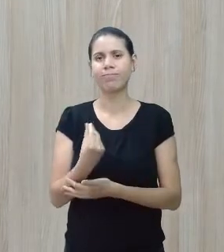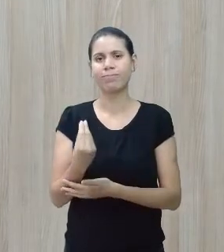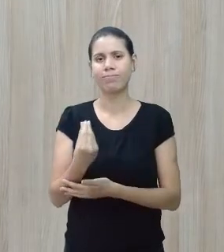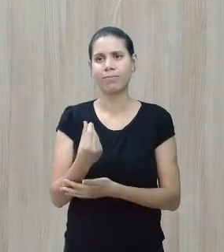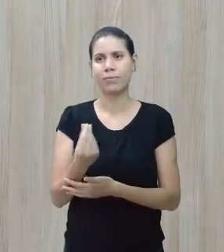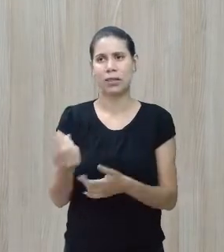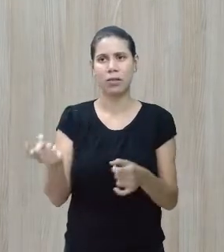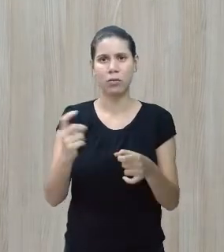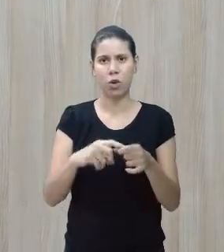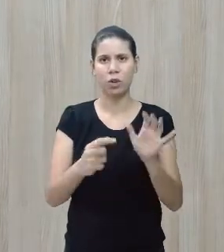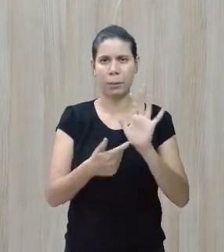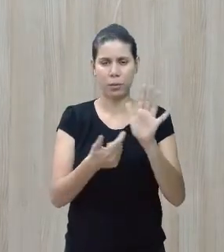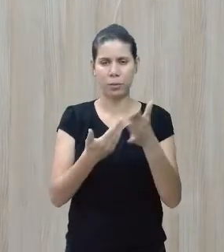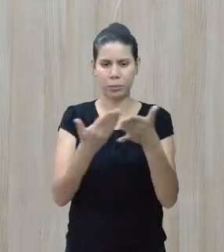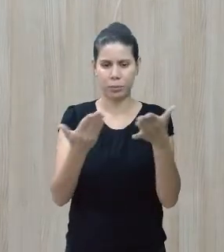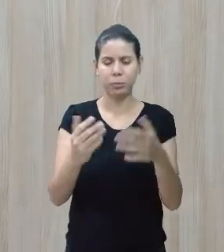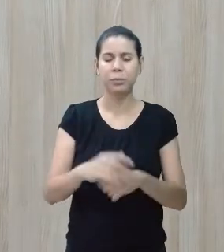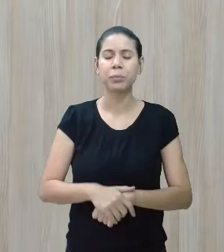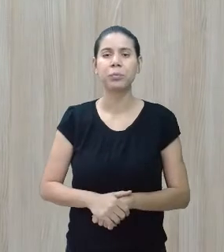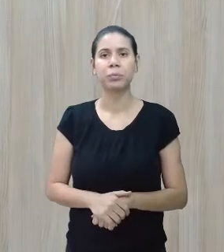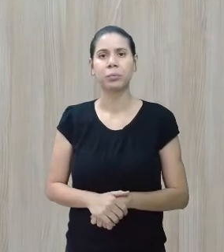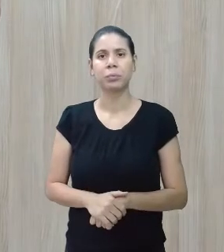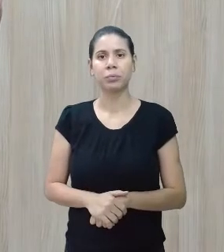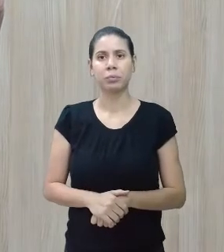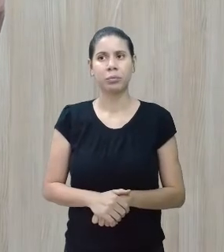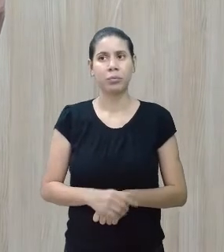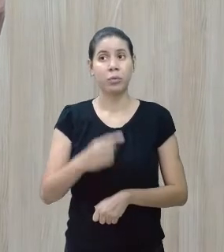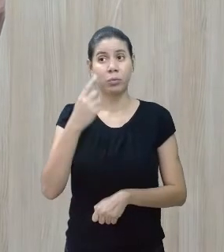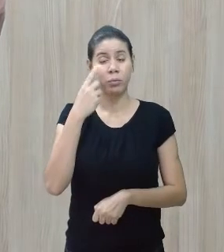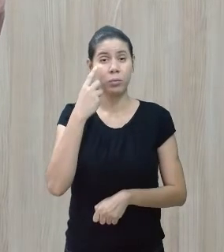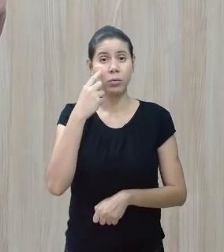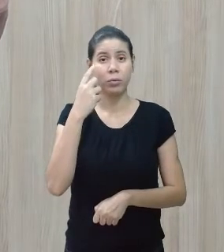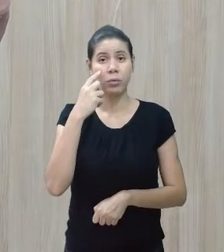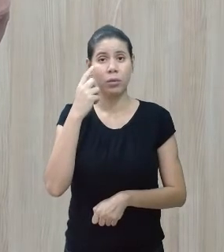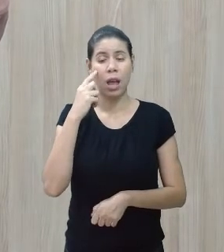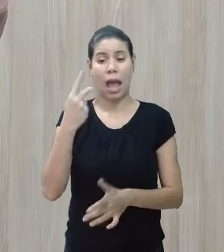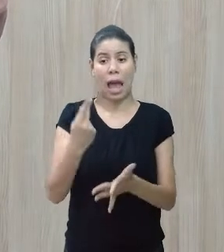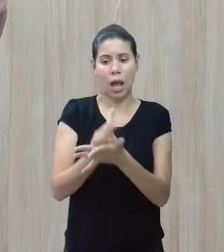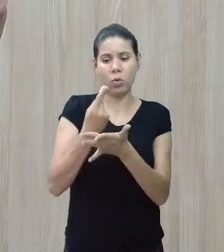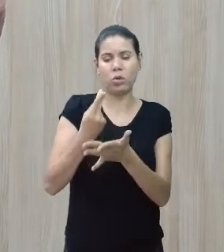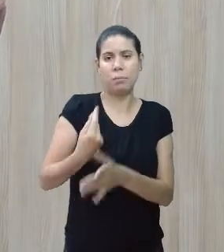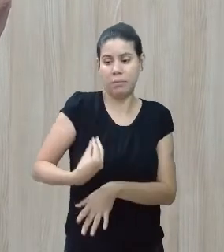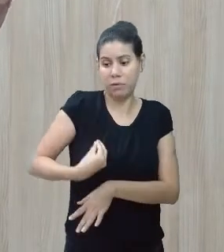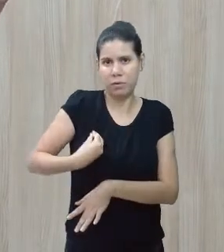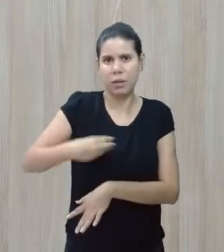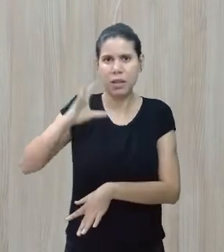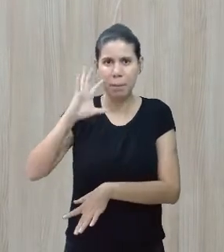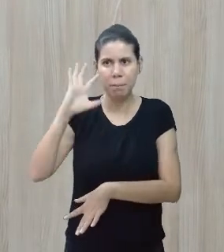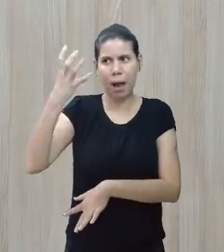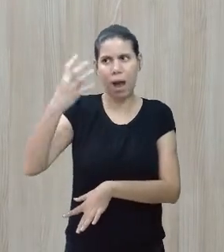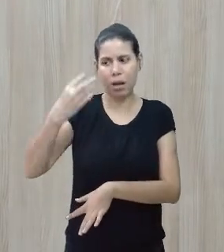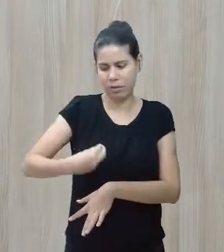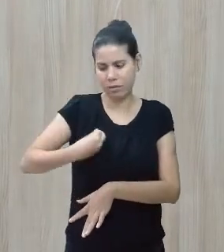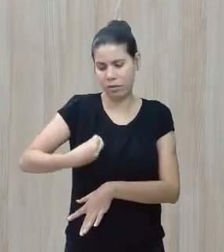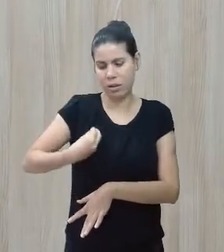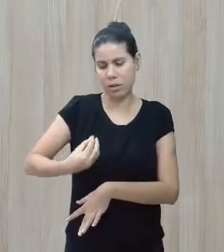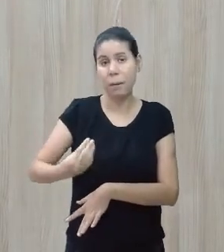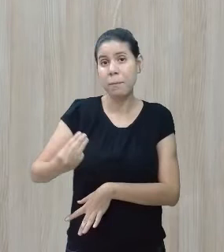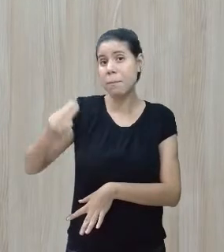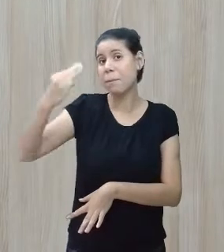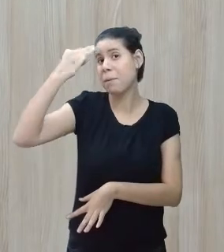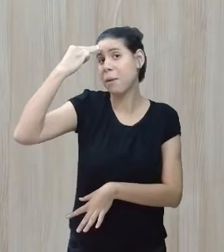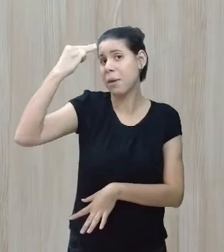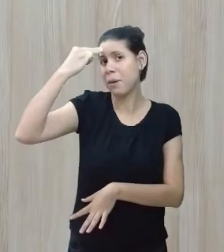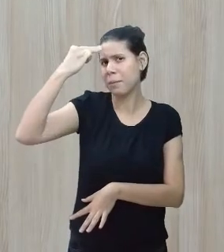deixa eu voltar aqui para poder passar a palavra para vocês. Quando a gente fala assim, acontecimento do cotidiano, nessas memórias, o